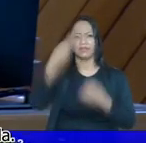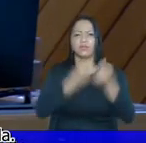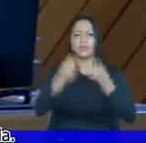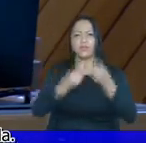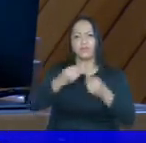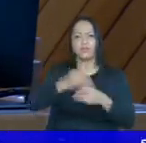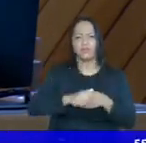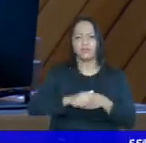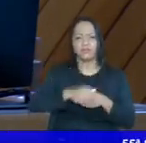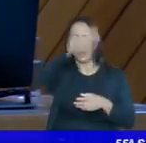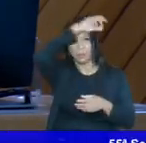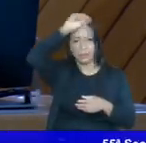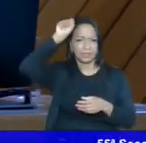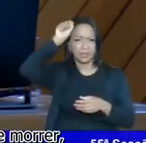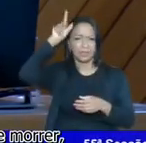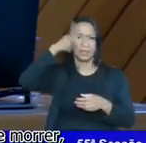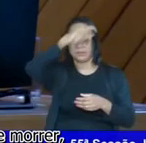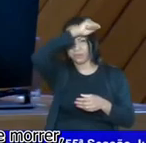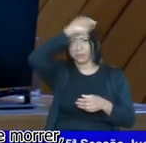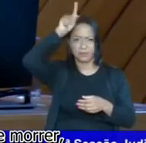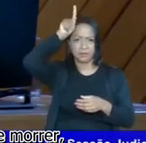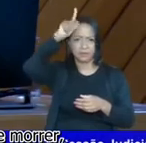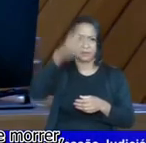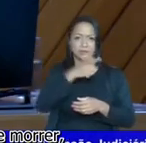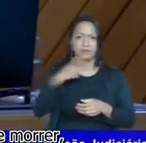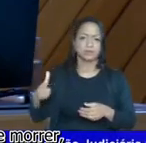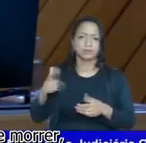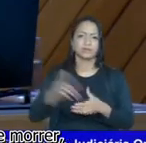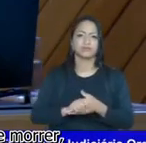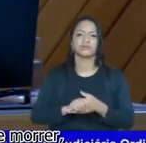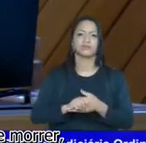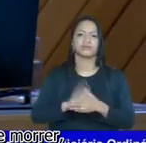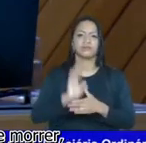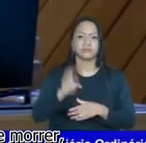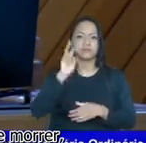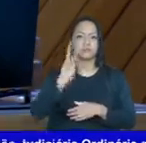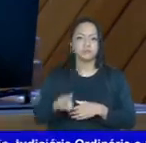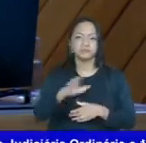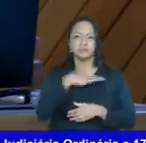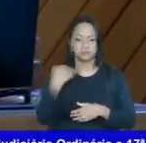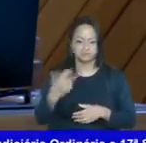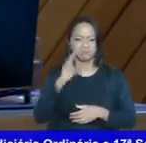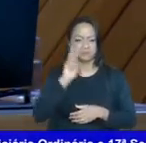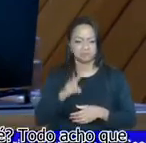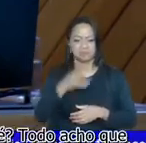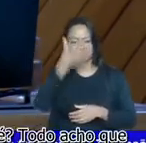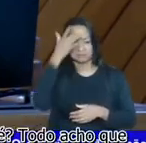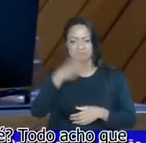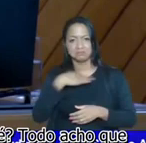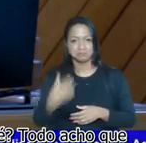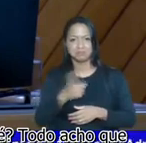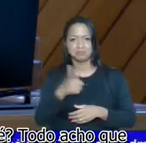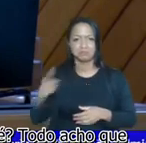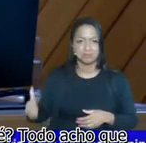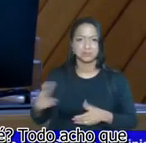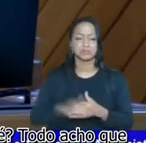tem estrada. Ele comprou o quê? Uma ambulância. Que eu já vi gente morrer, porque